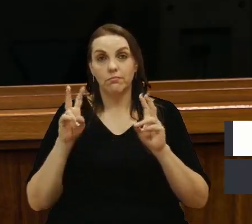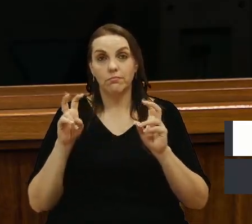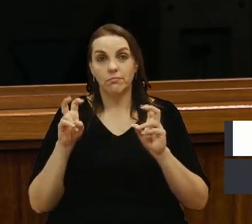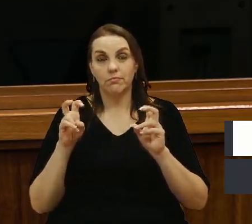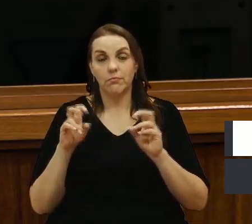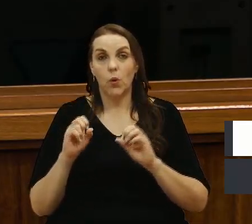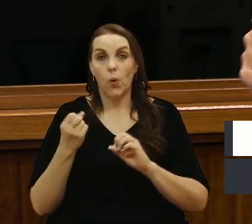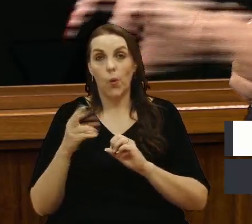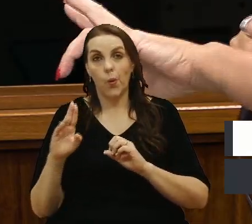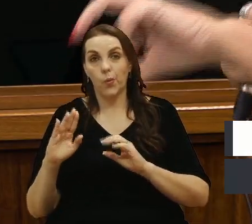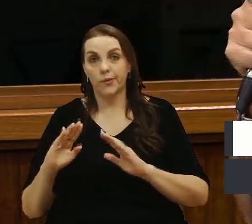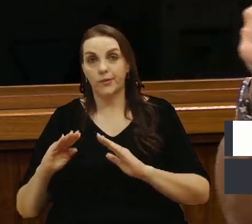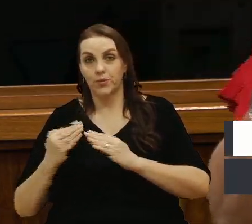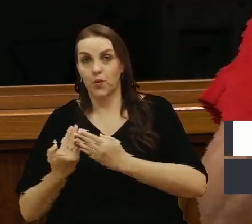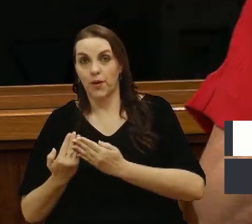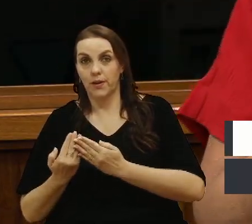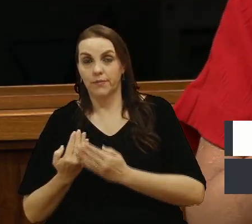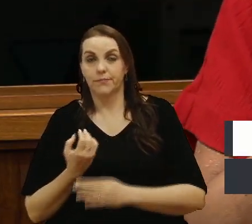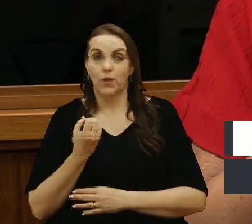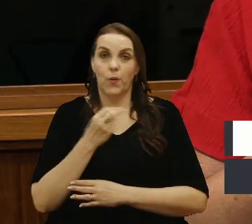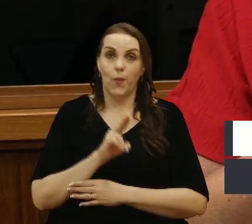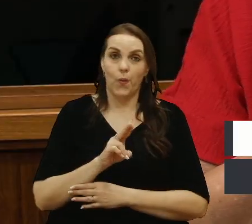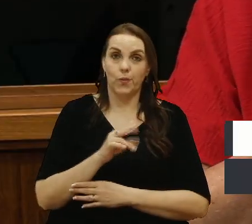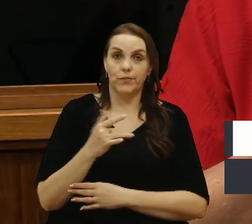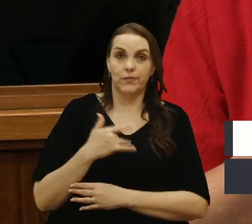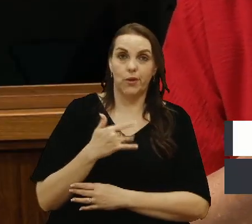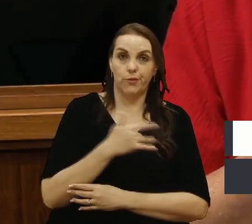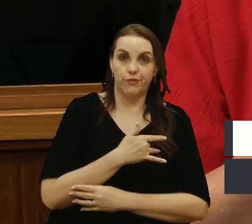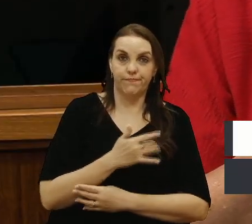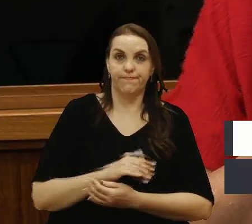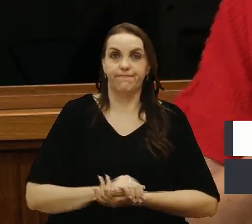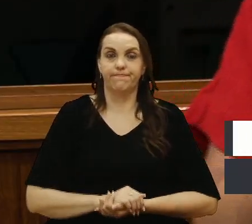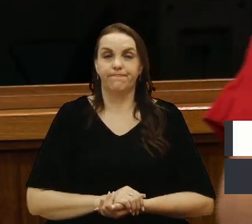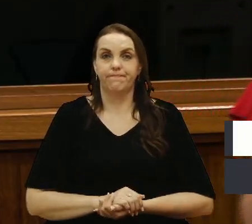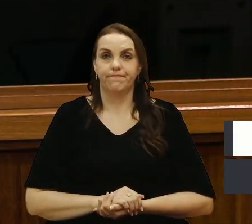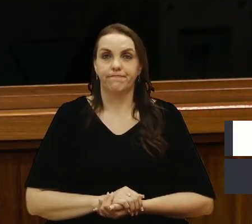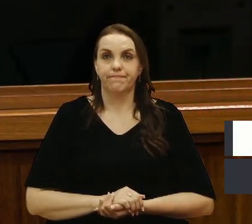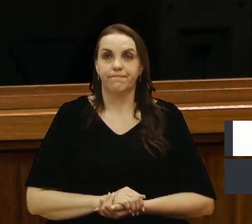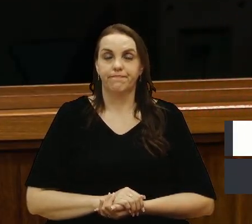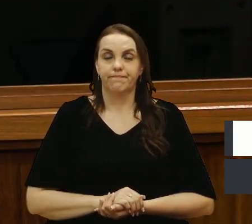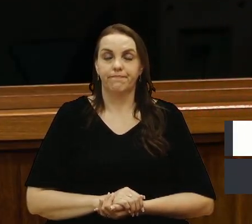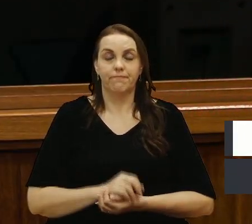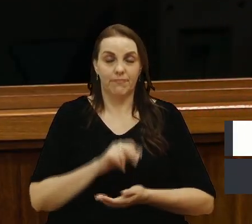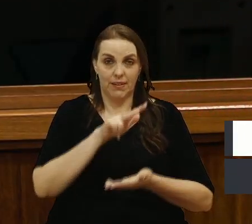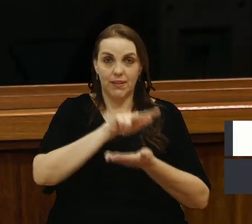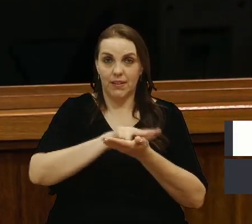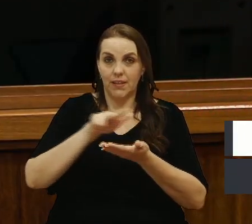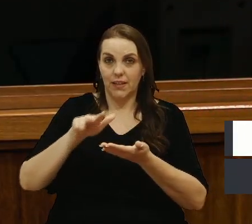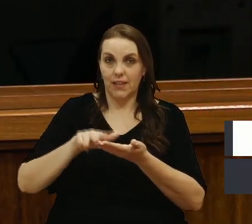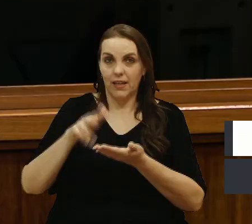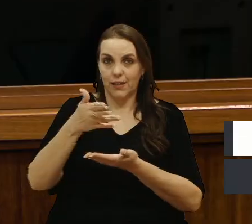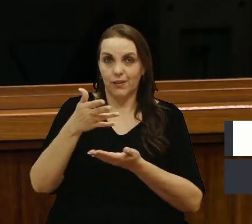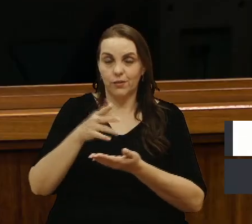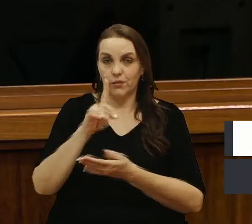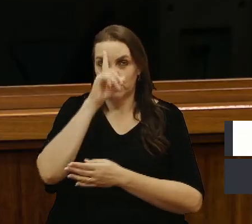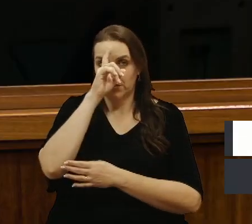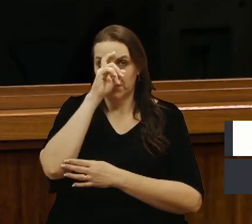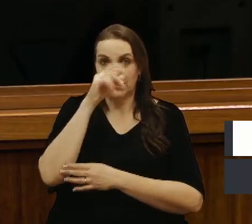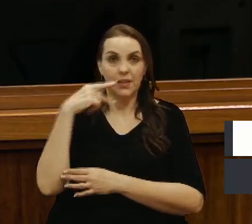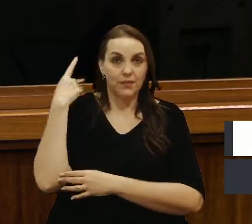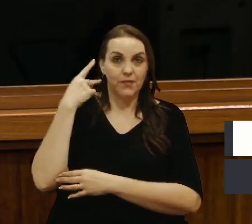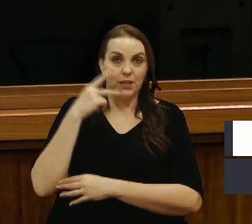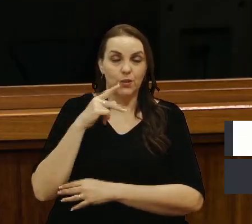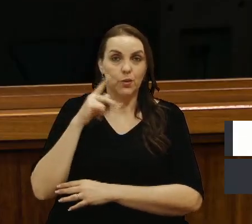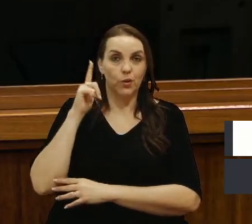nas escolas ou da saúde. Essa questão do leito, vereador Lucas, dos leitos,